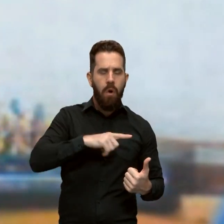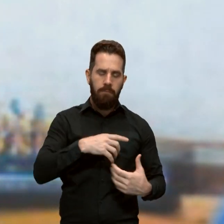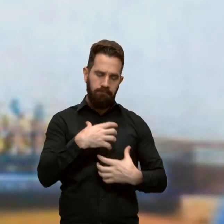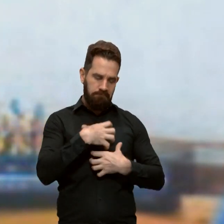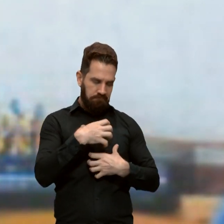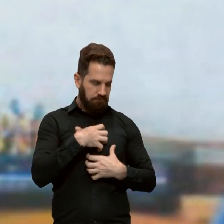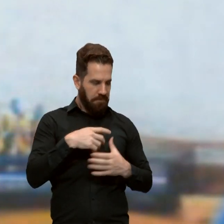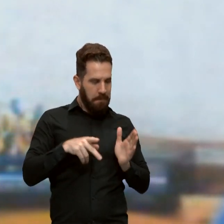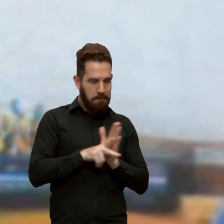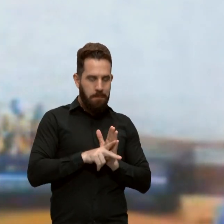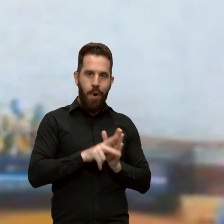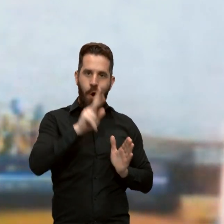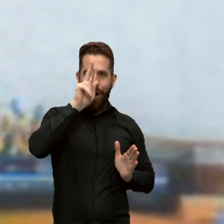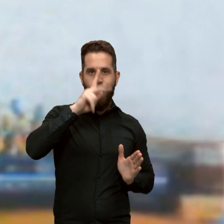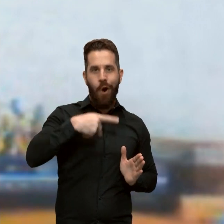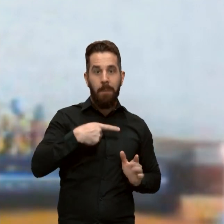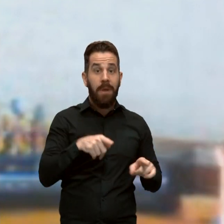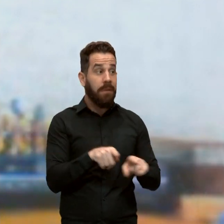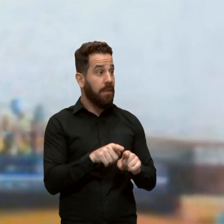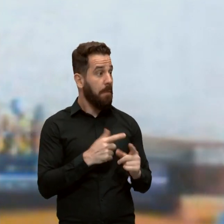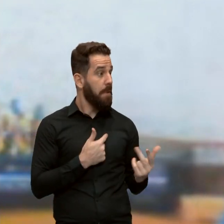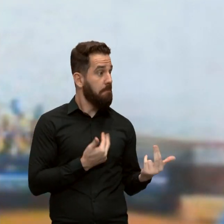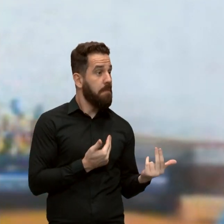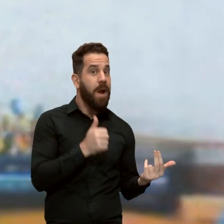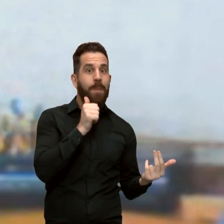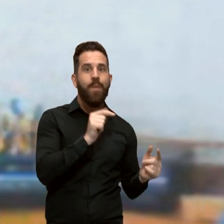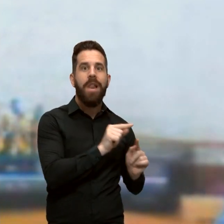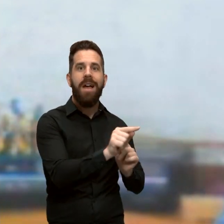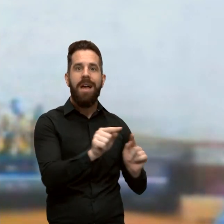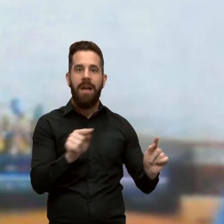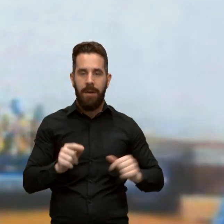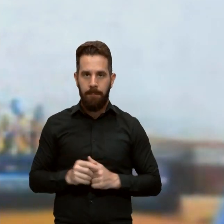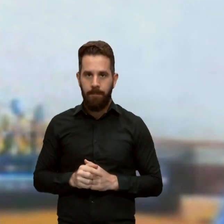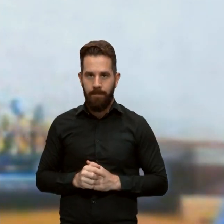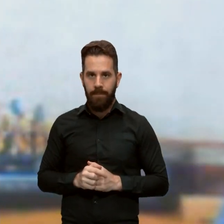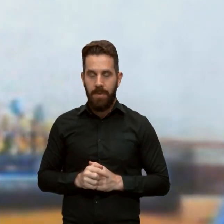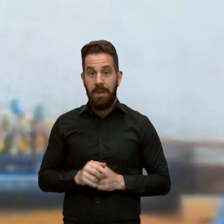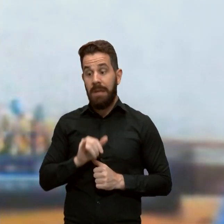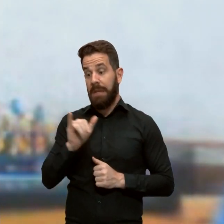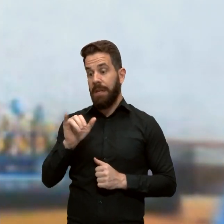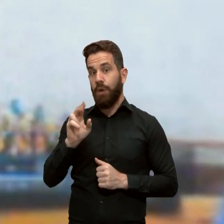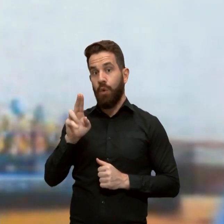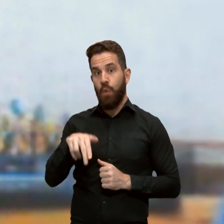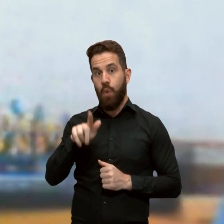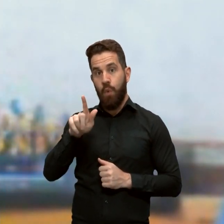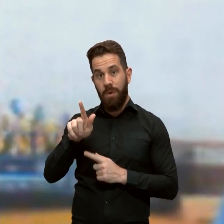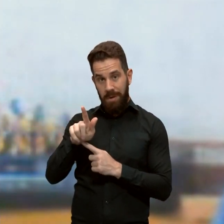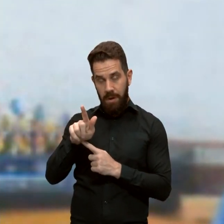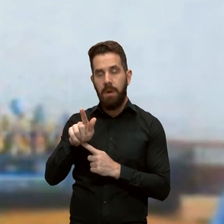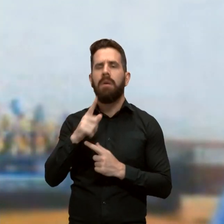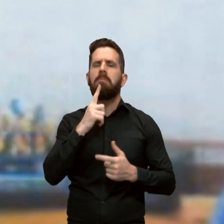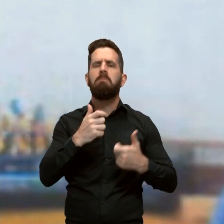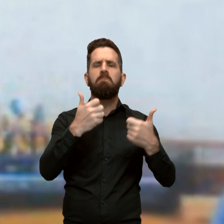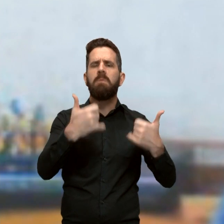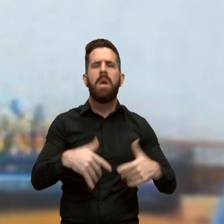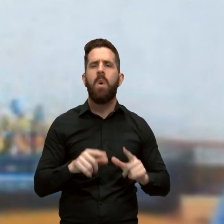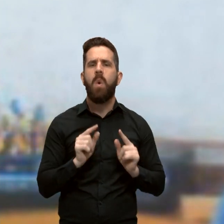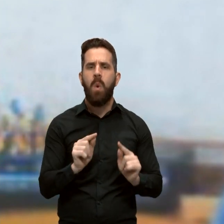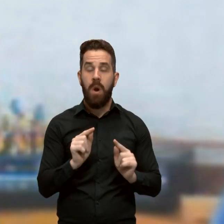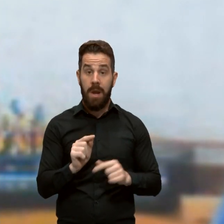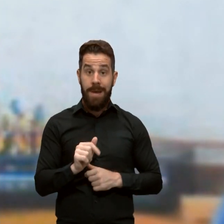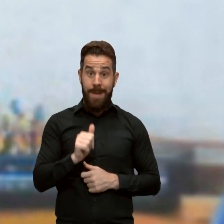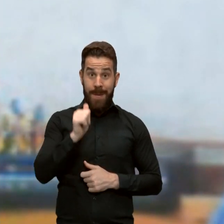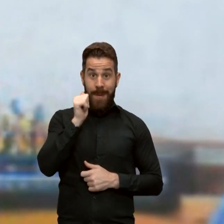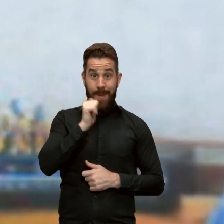o Jung já dizia o seguinte, né? Aquela pessoa, aquela mulher que olha para